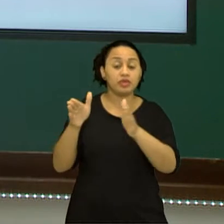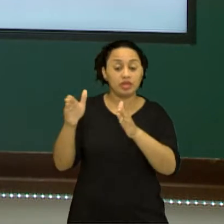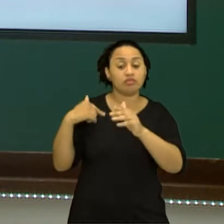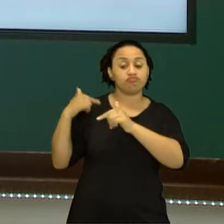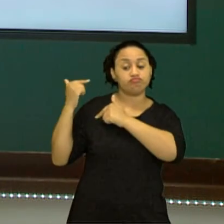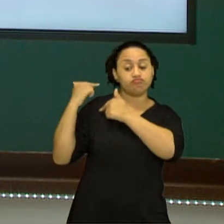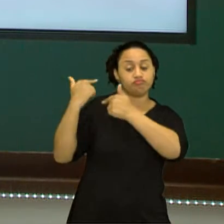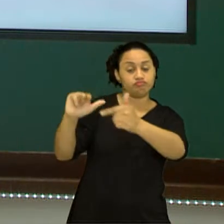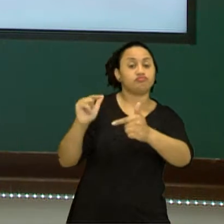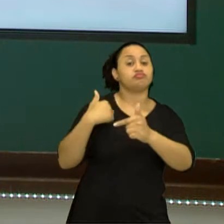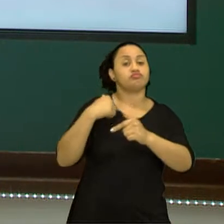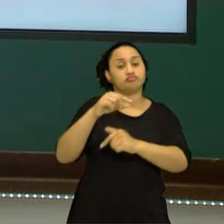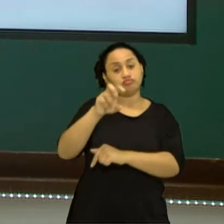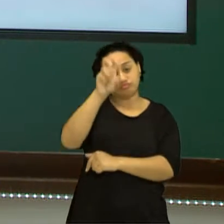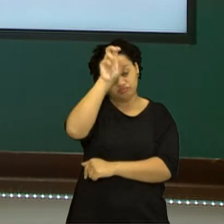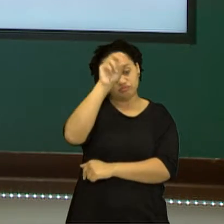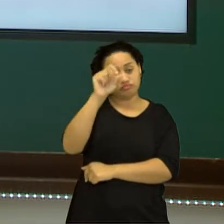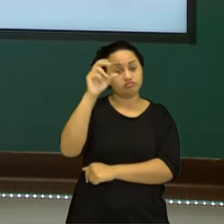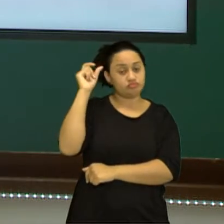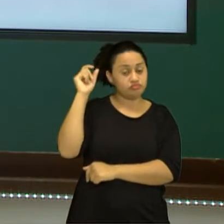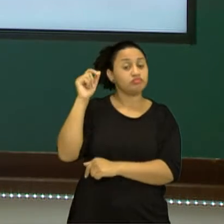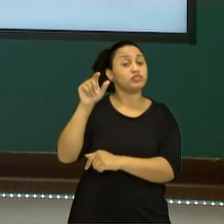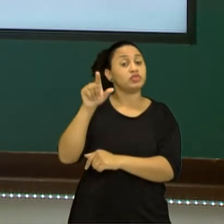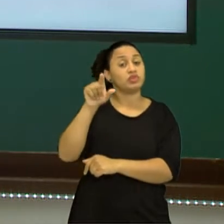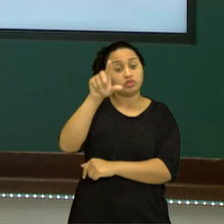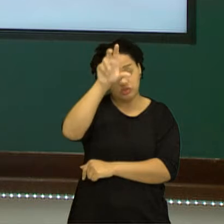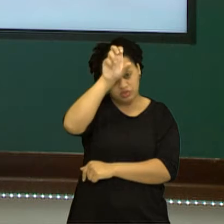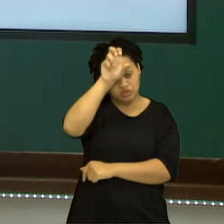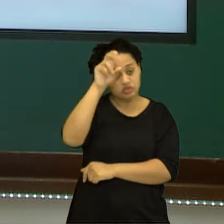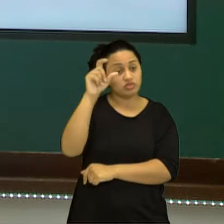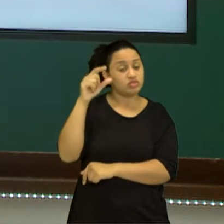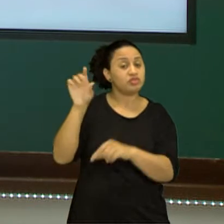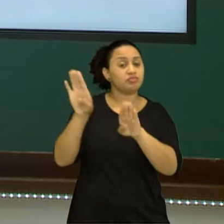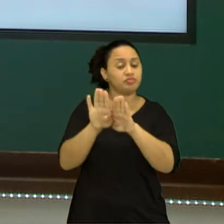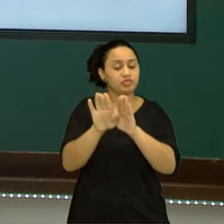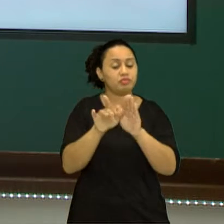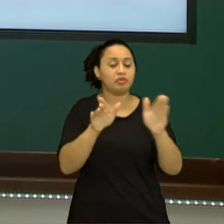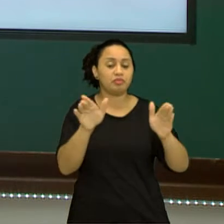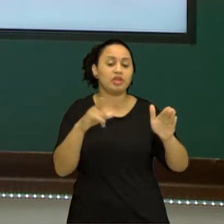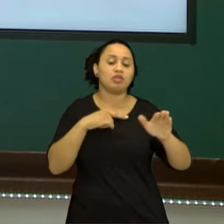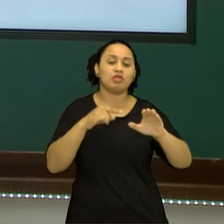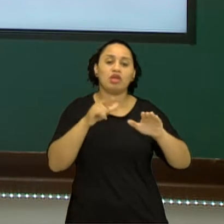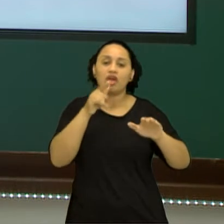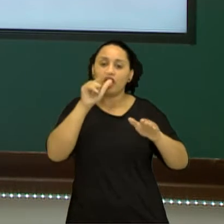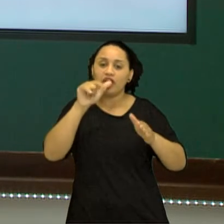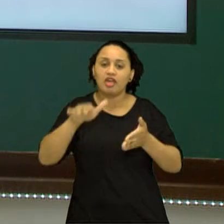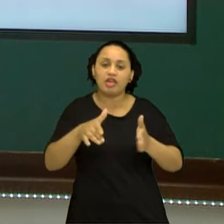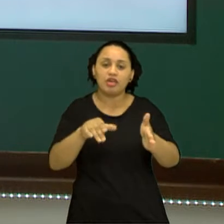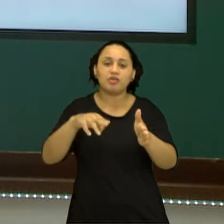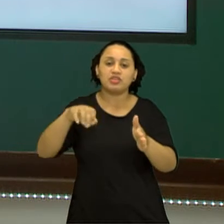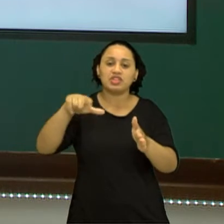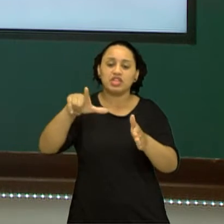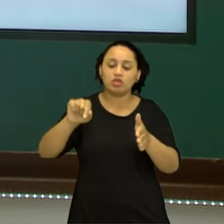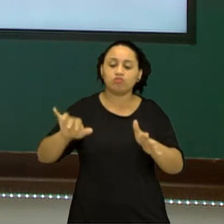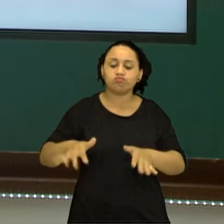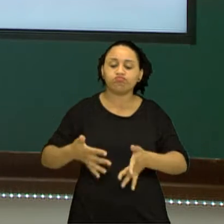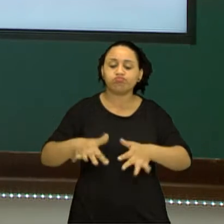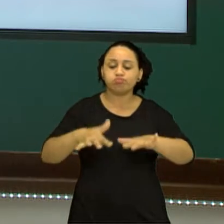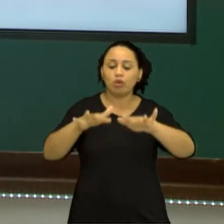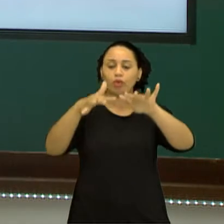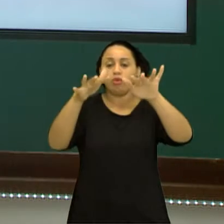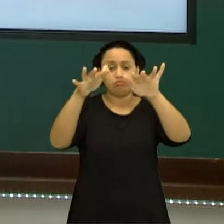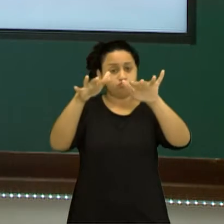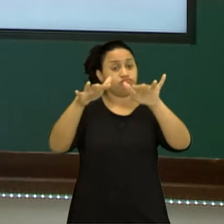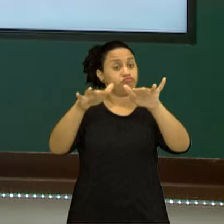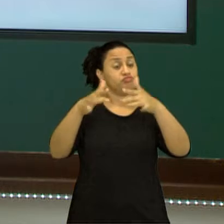No Egito Antigo, o tempo também era importante, né? O tempo da cheia do Rio Nilo. Então percebam que a contagem do tempo